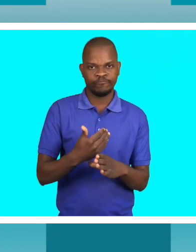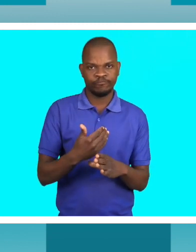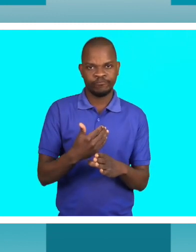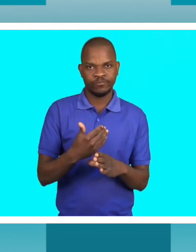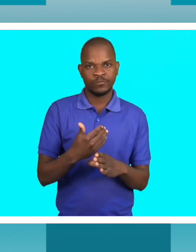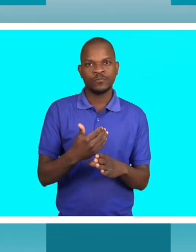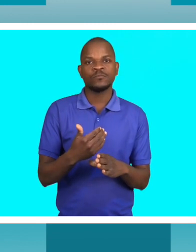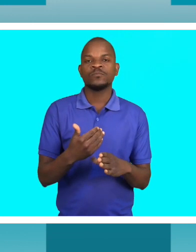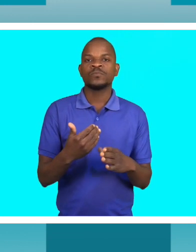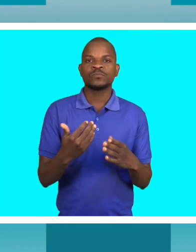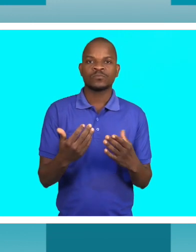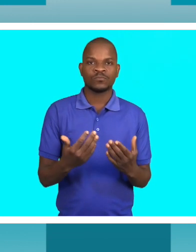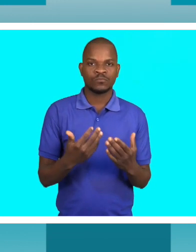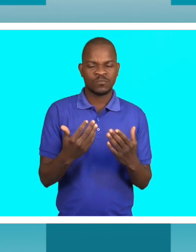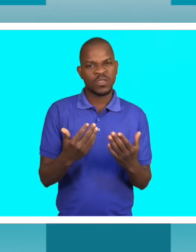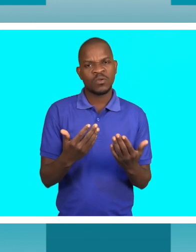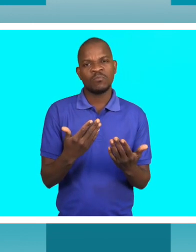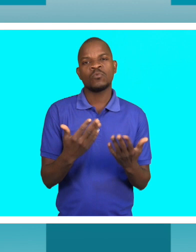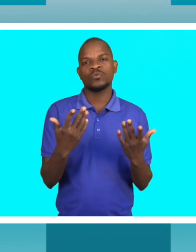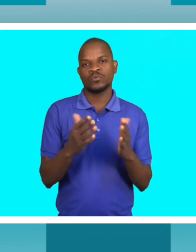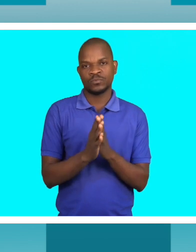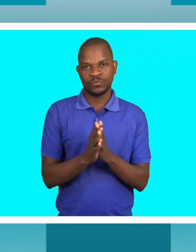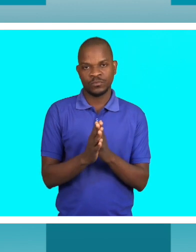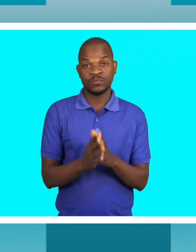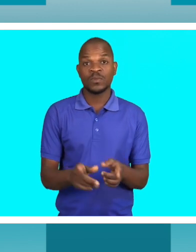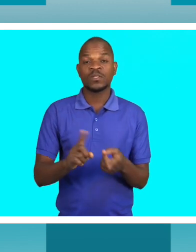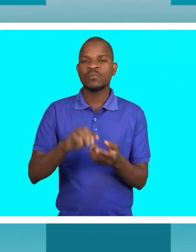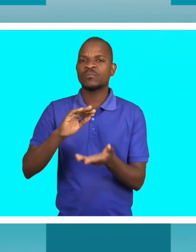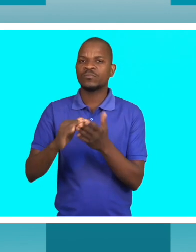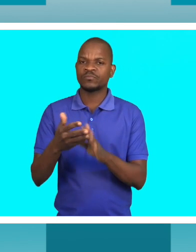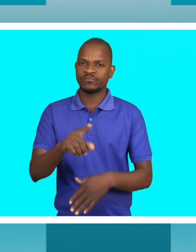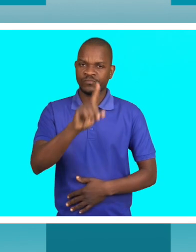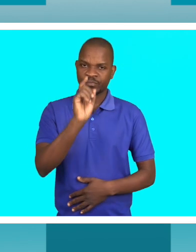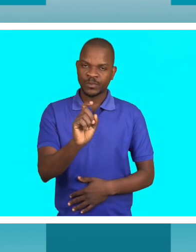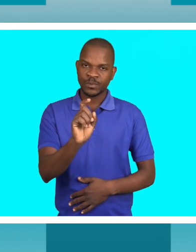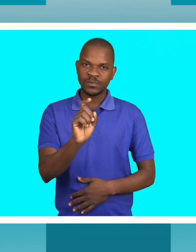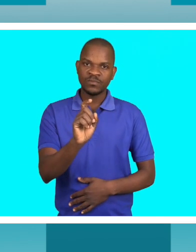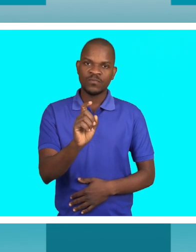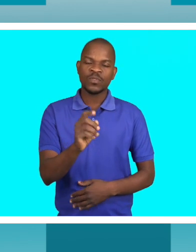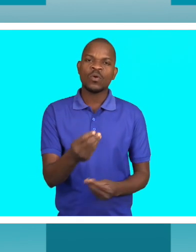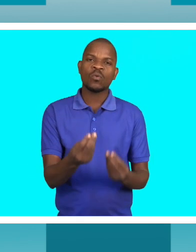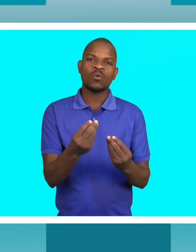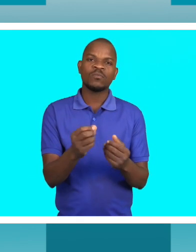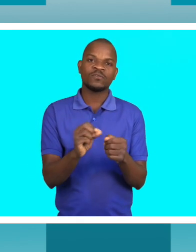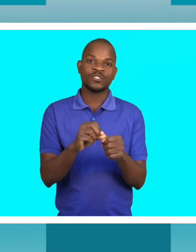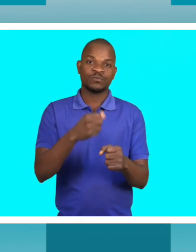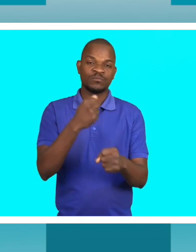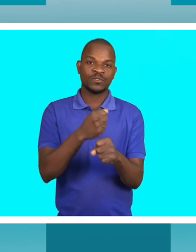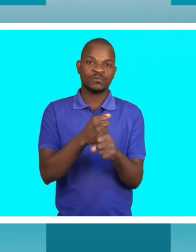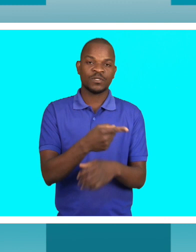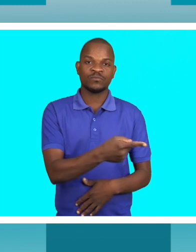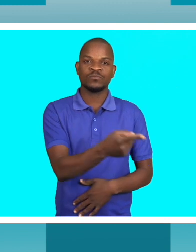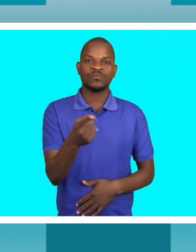E vai continuar a praticar o atletismo? Sim, vou continuar. Professor, como é que é trabalhar